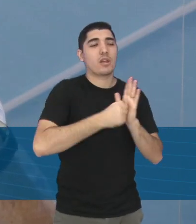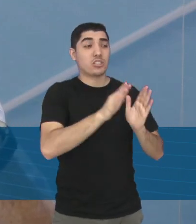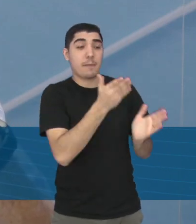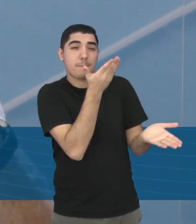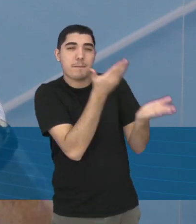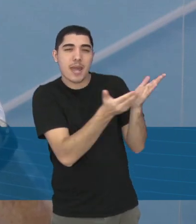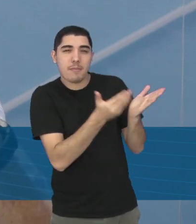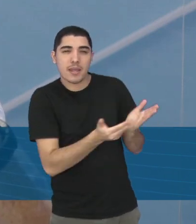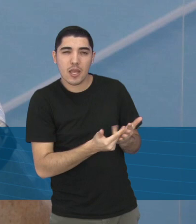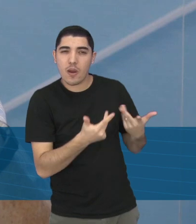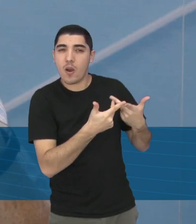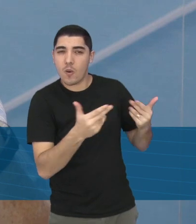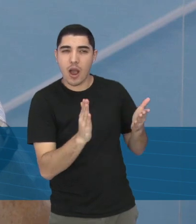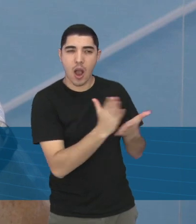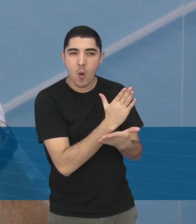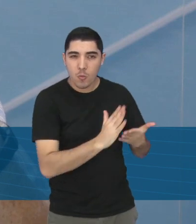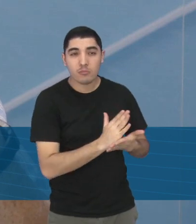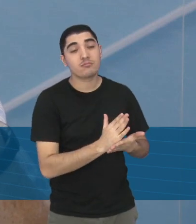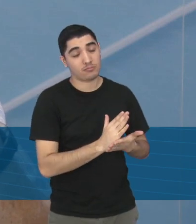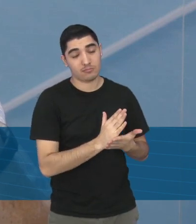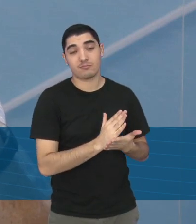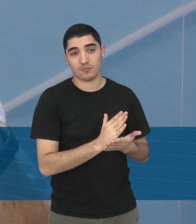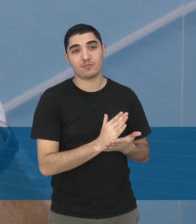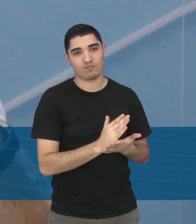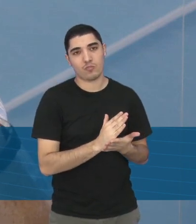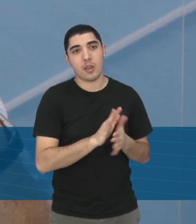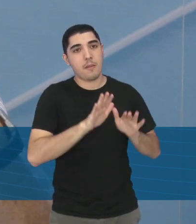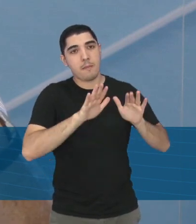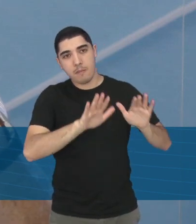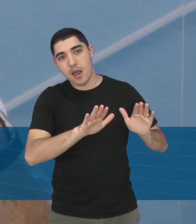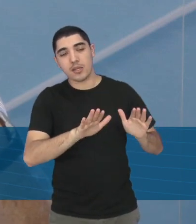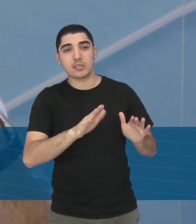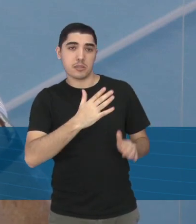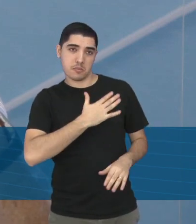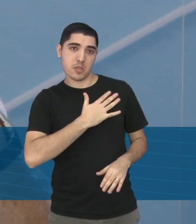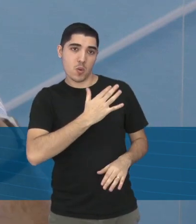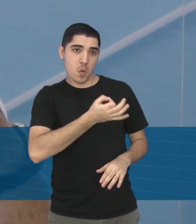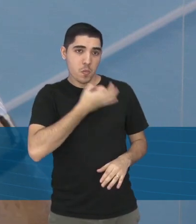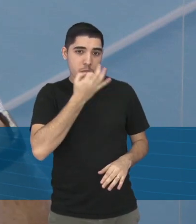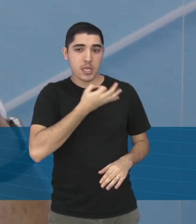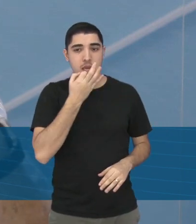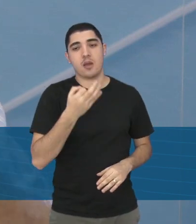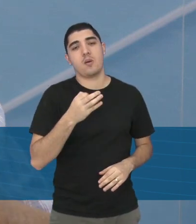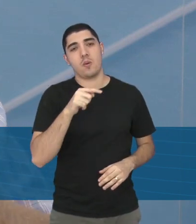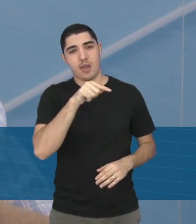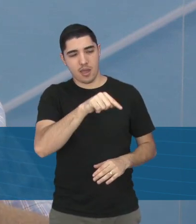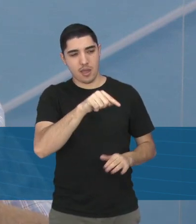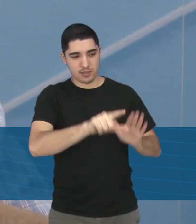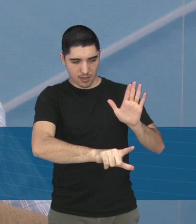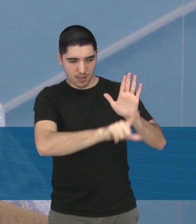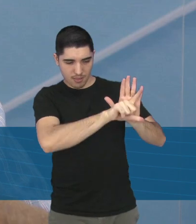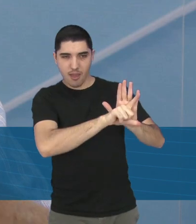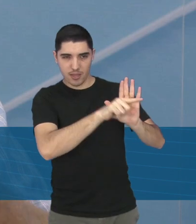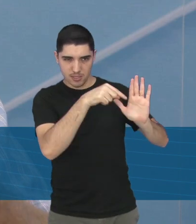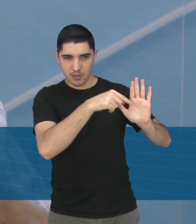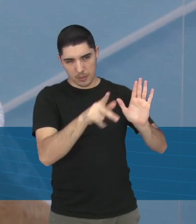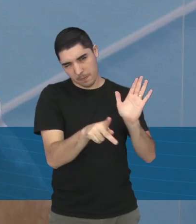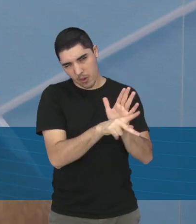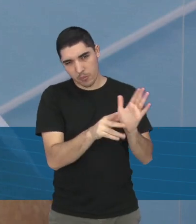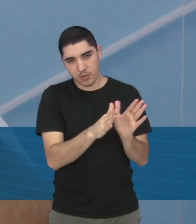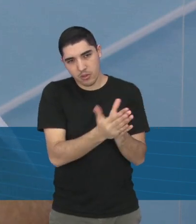campanhas salariais, por tudo isso que aconteceu no passado. Então, eu acredito que esse entendimento da legislação